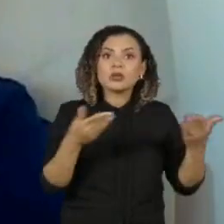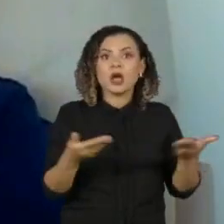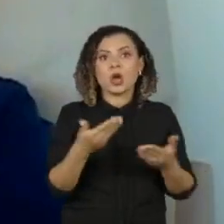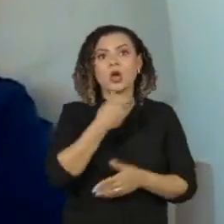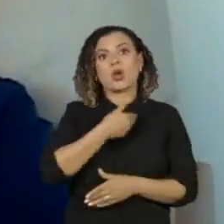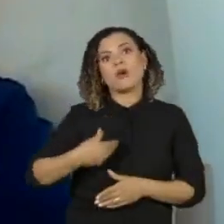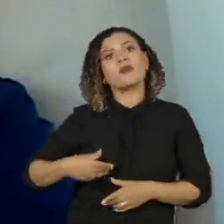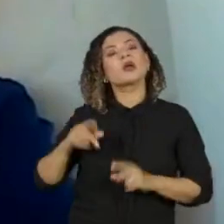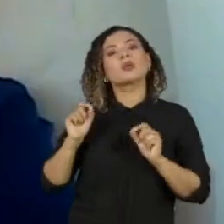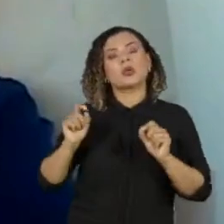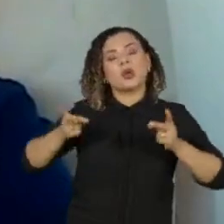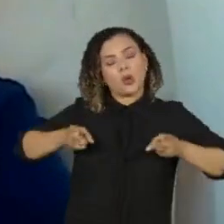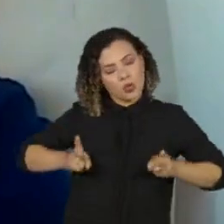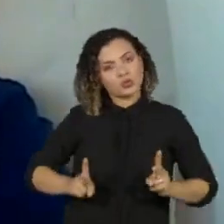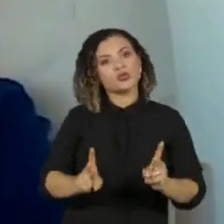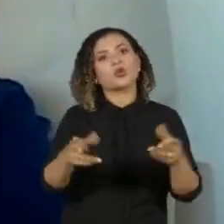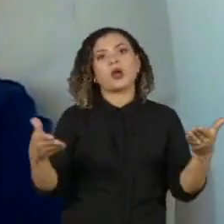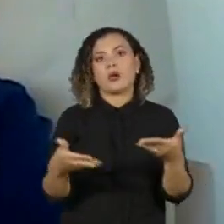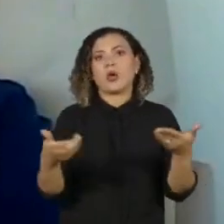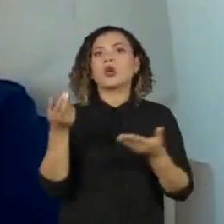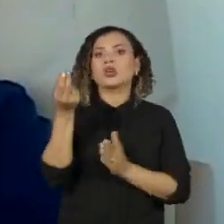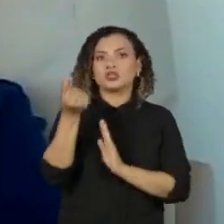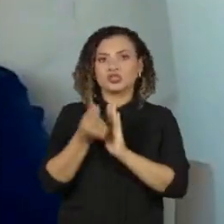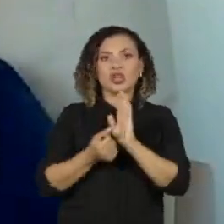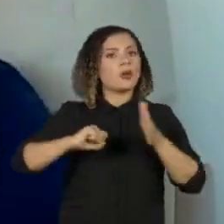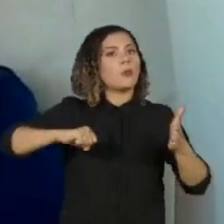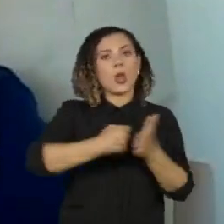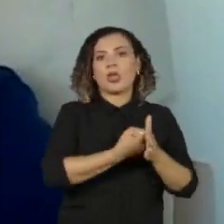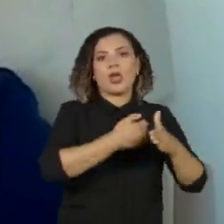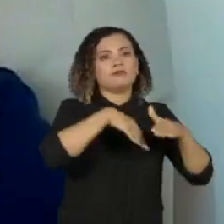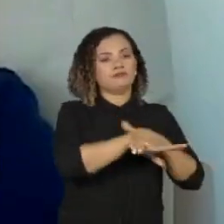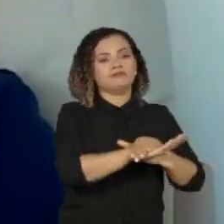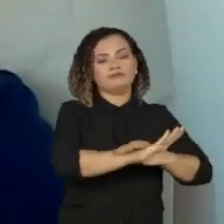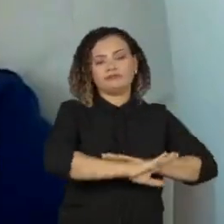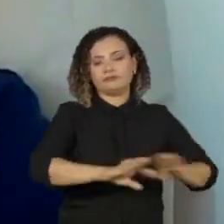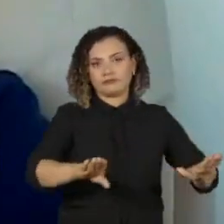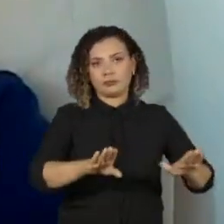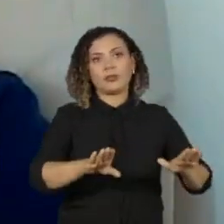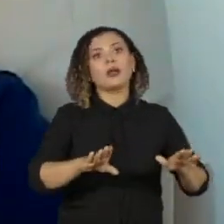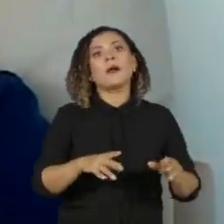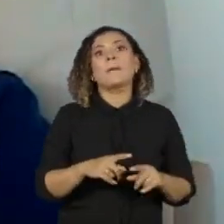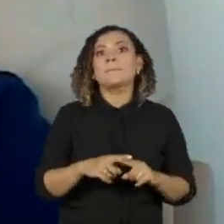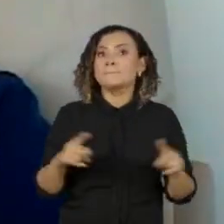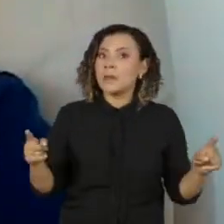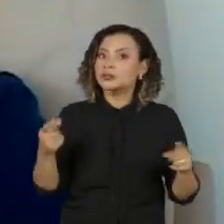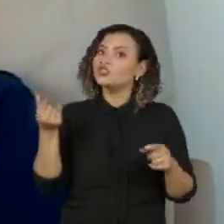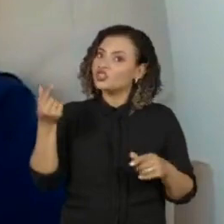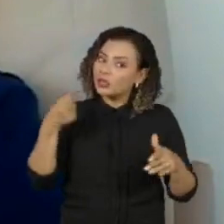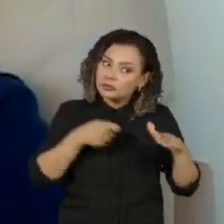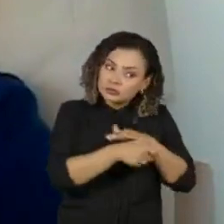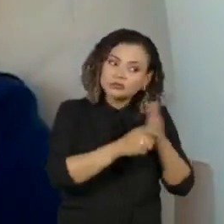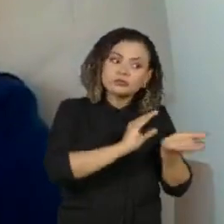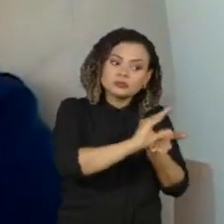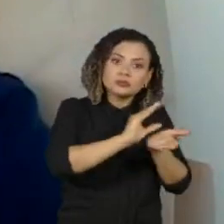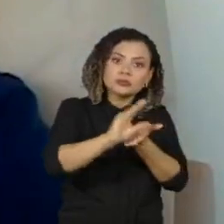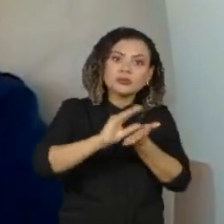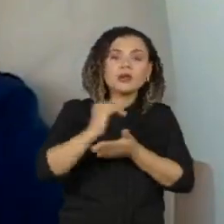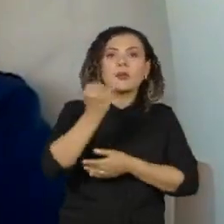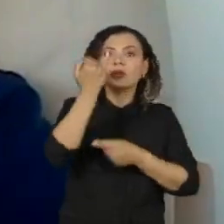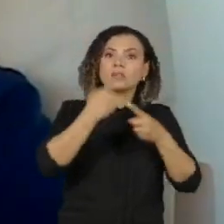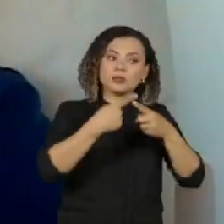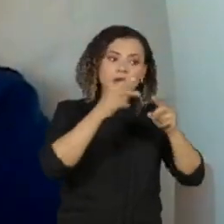governo optou por manter os recursos congelados e o fundo sem atividade. Isso fez com que o